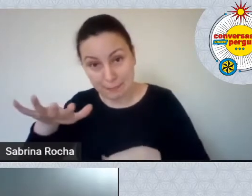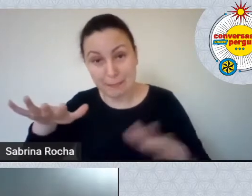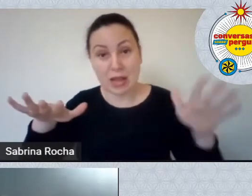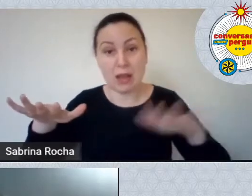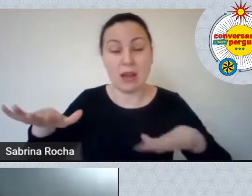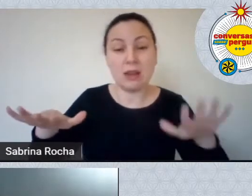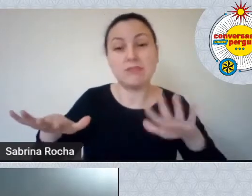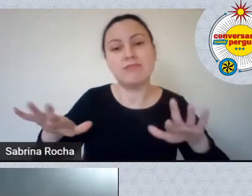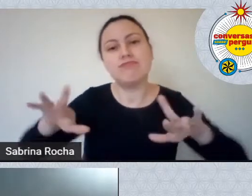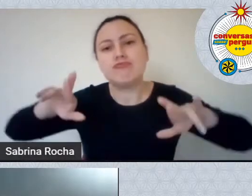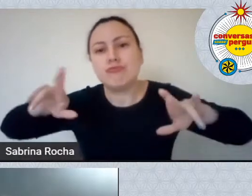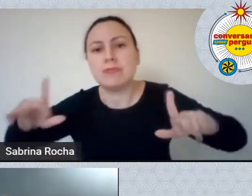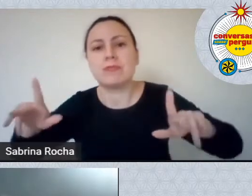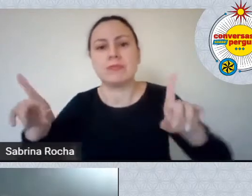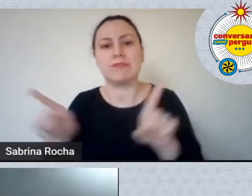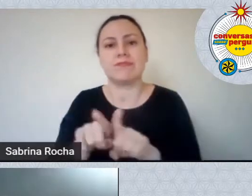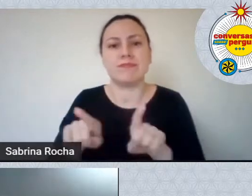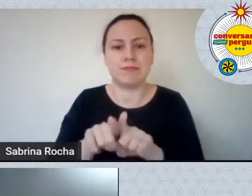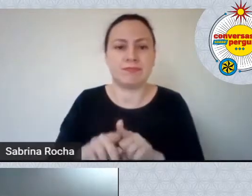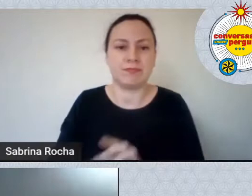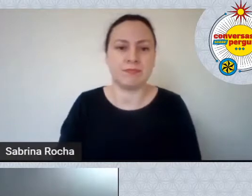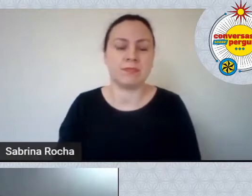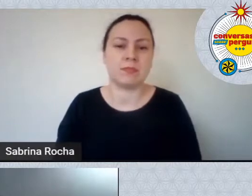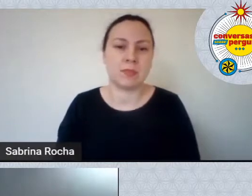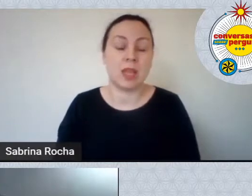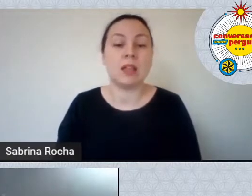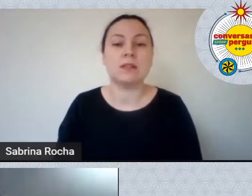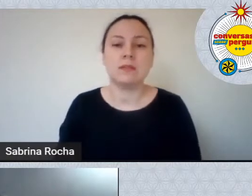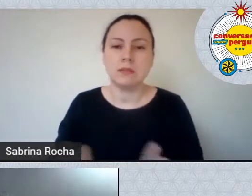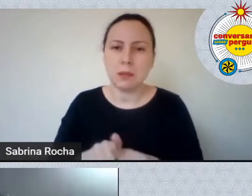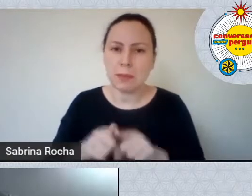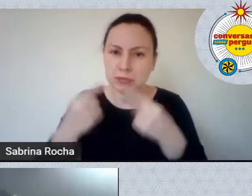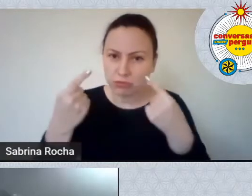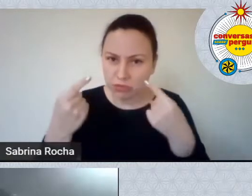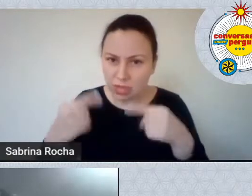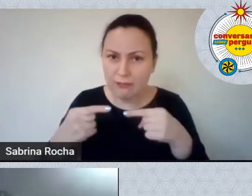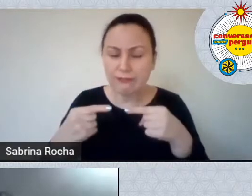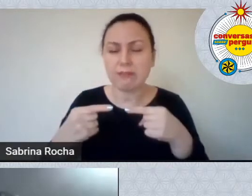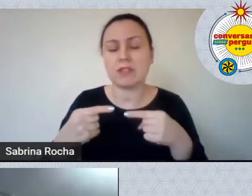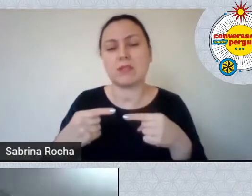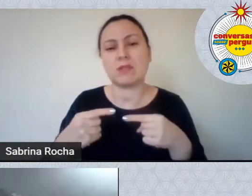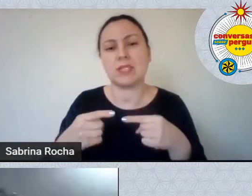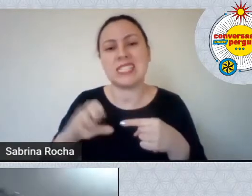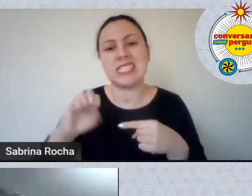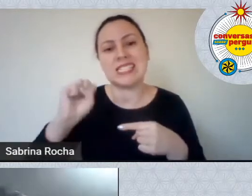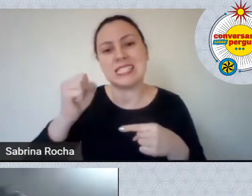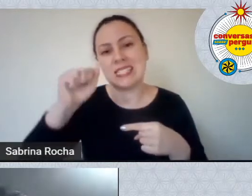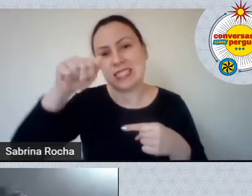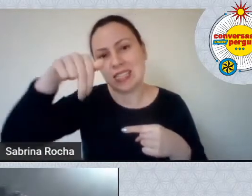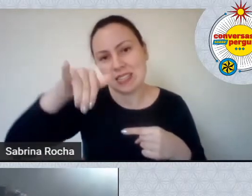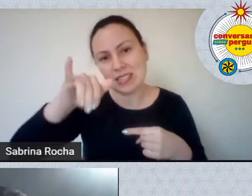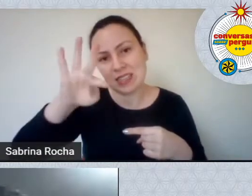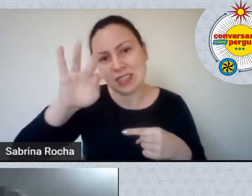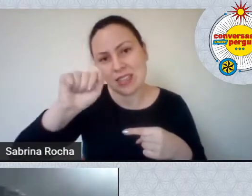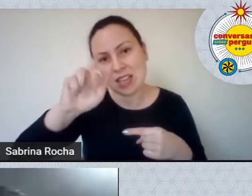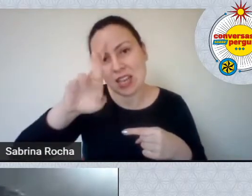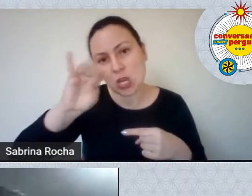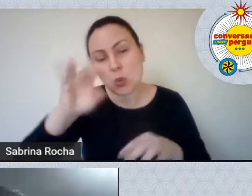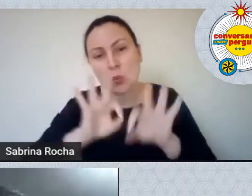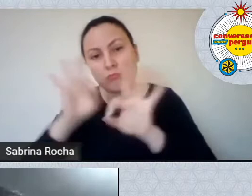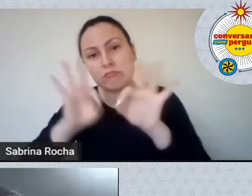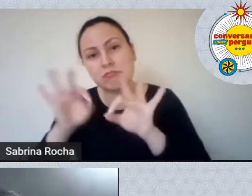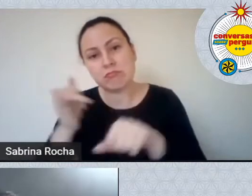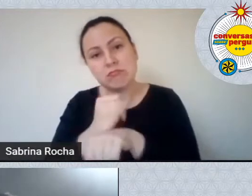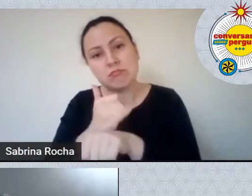Isso para o discurso sanitário é um desafio, porque é um desafio também para as pessoas. Né? A gente vai dizer